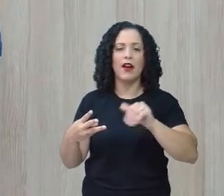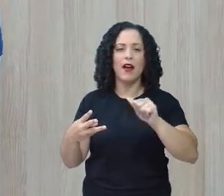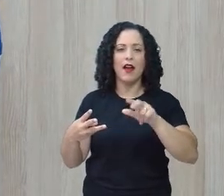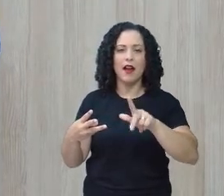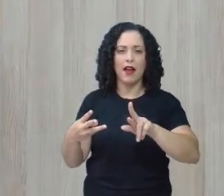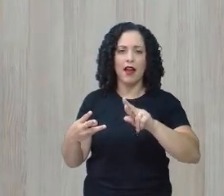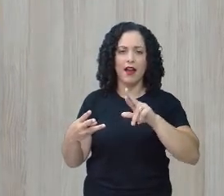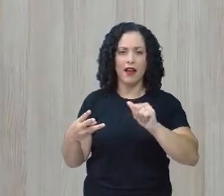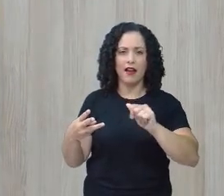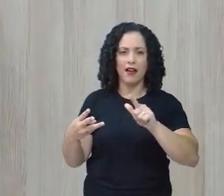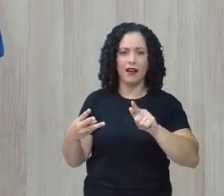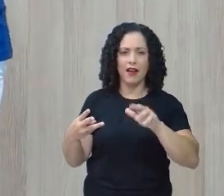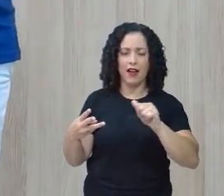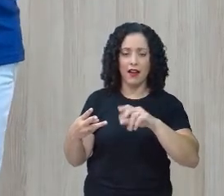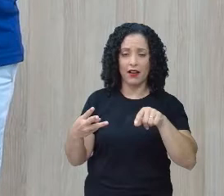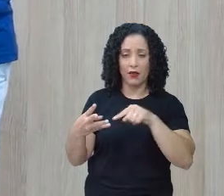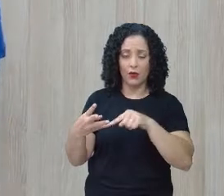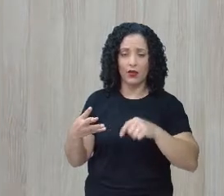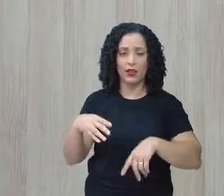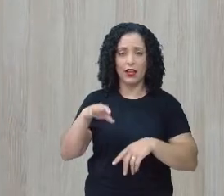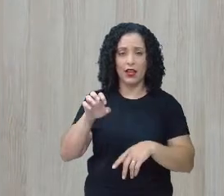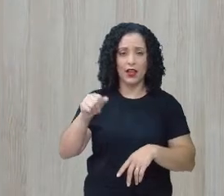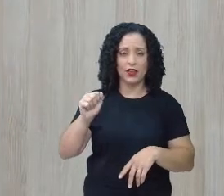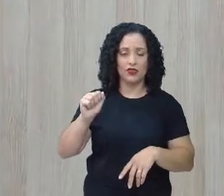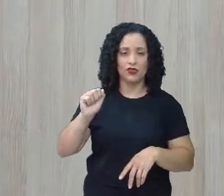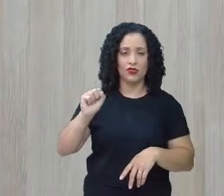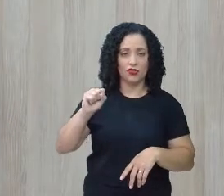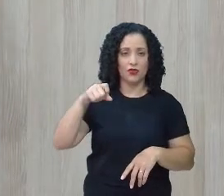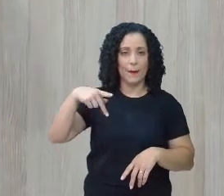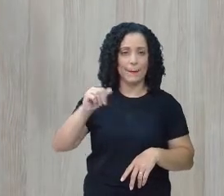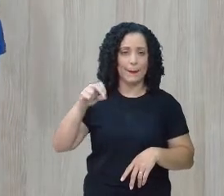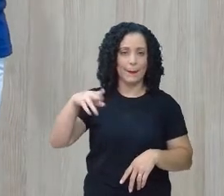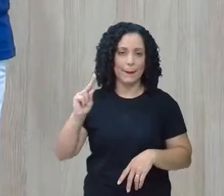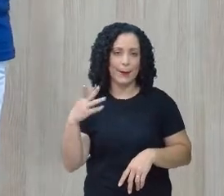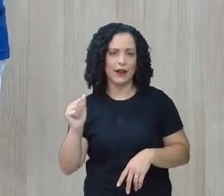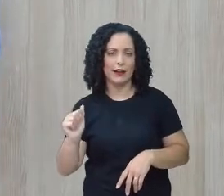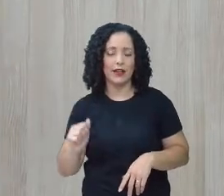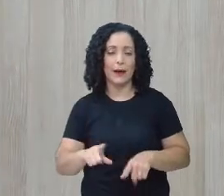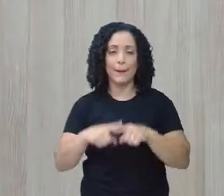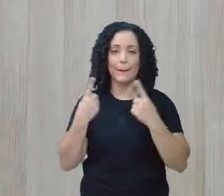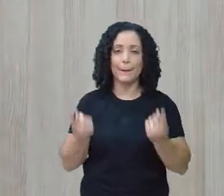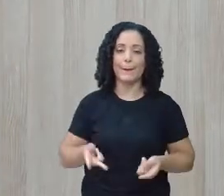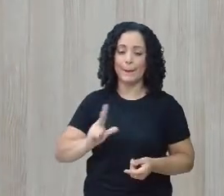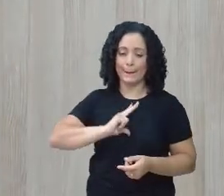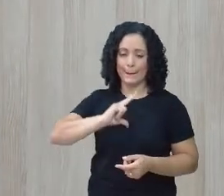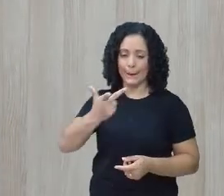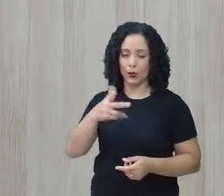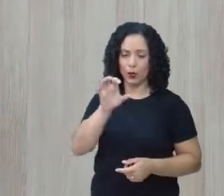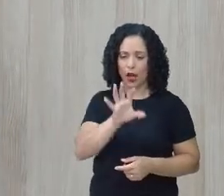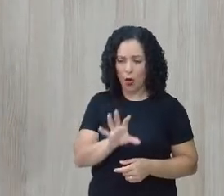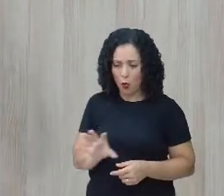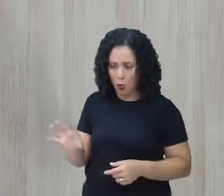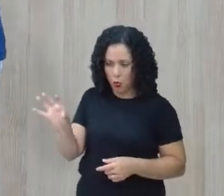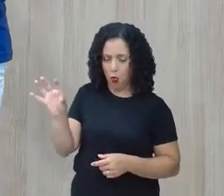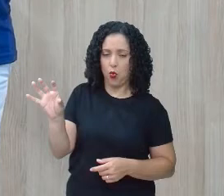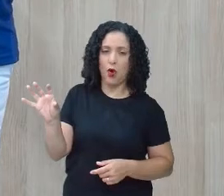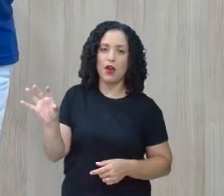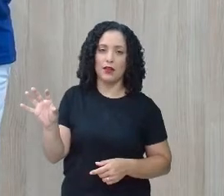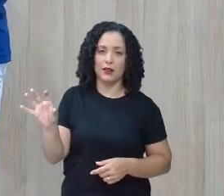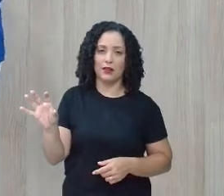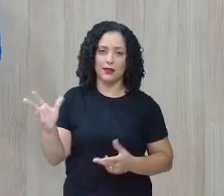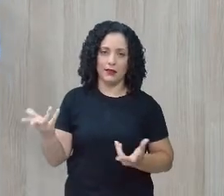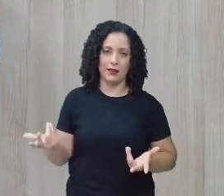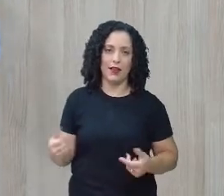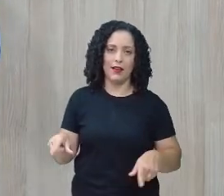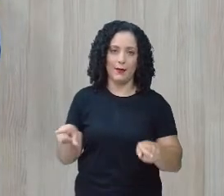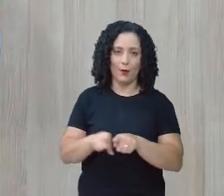gente conhece hoje como Espanha. Porém, Portugal ficava no cantinho. Portugal, né, ou o condado de Portucália, o